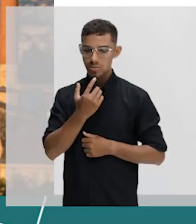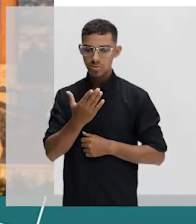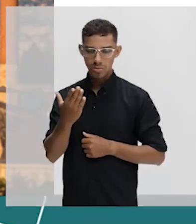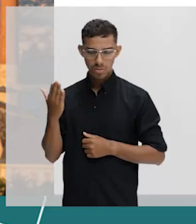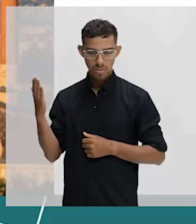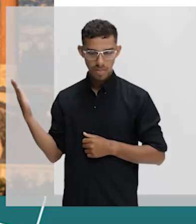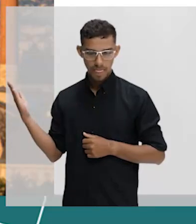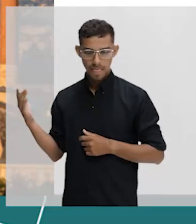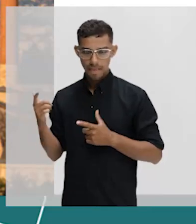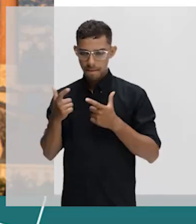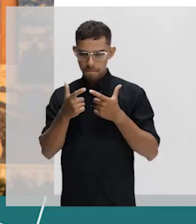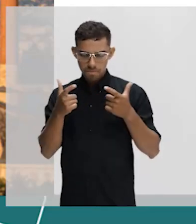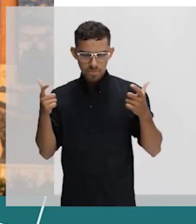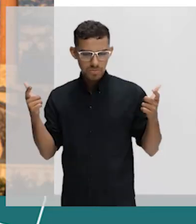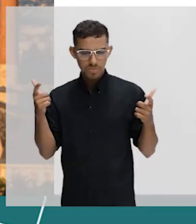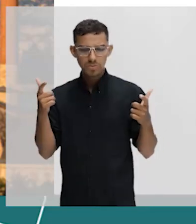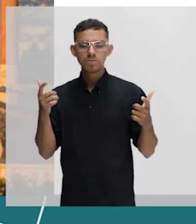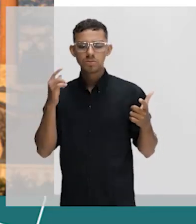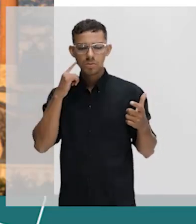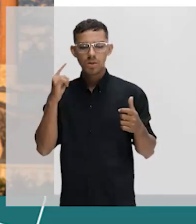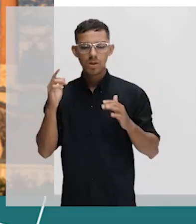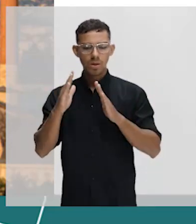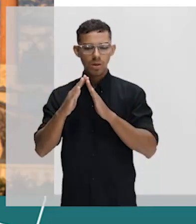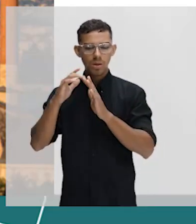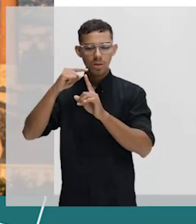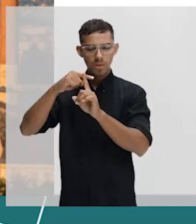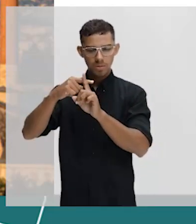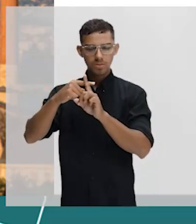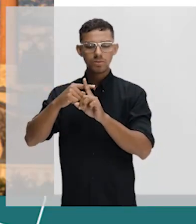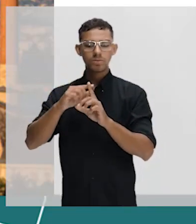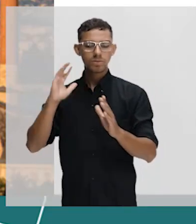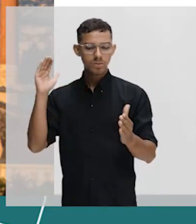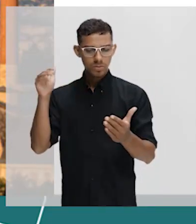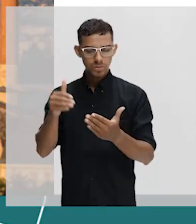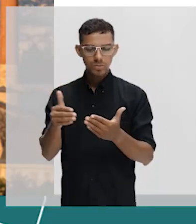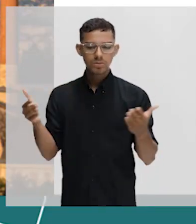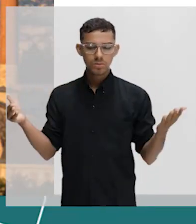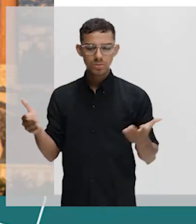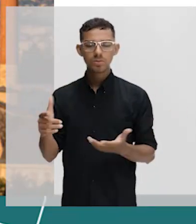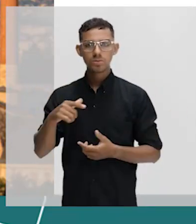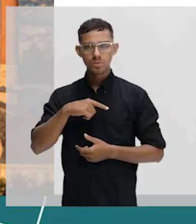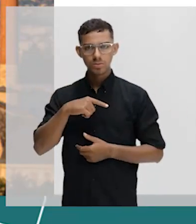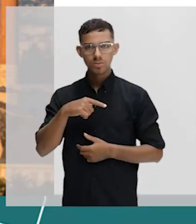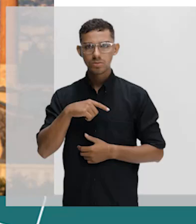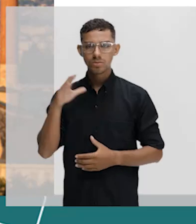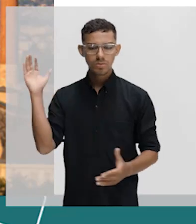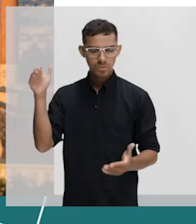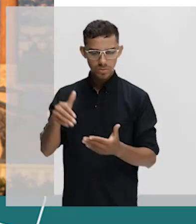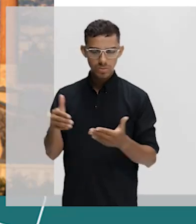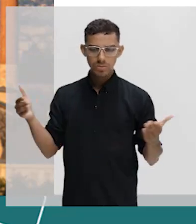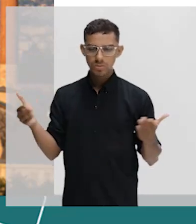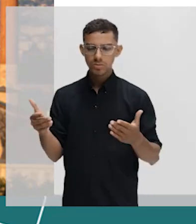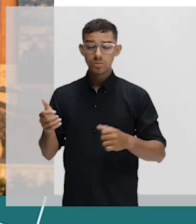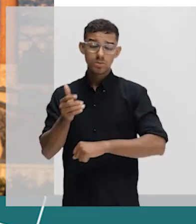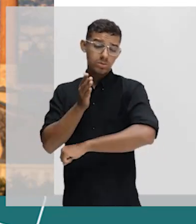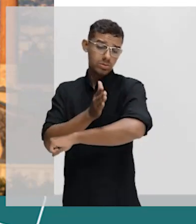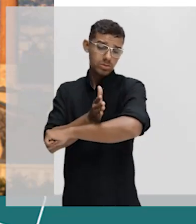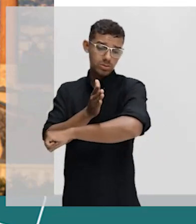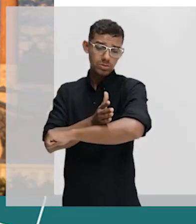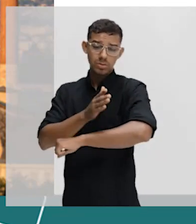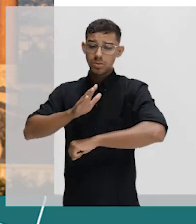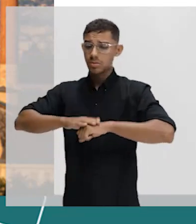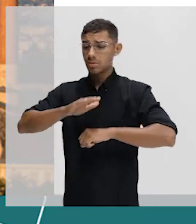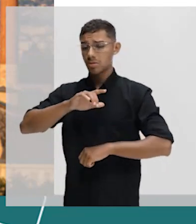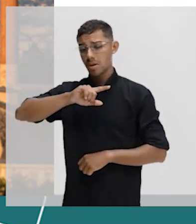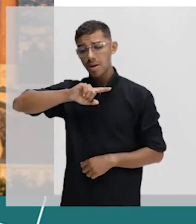ficar impressionado com as imagens dessa igreja, que ainda encontra-se em pé até hoje. Foi construído na Idade Média, já há quase 1000